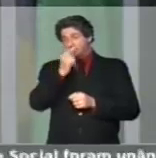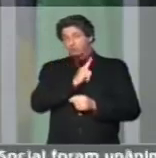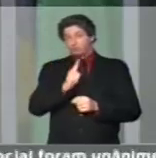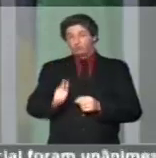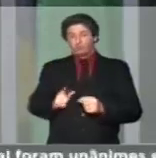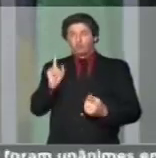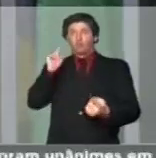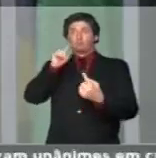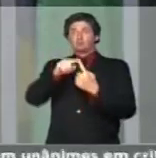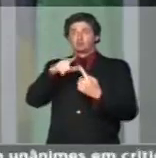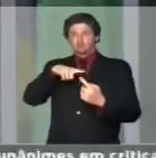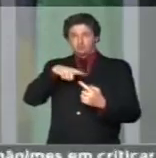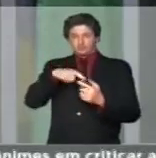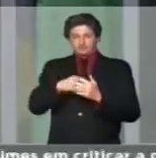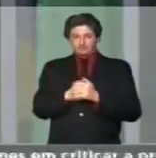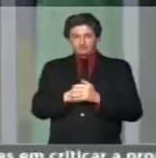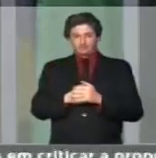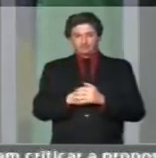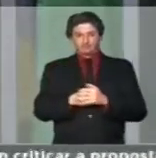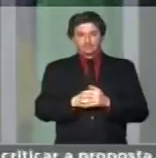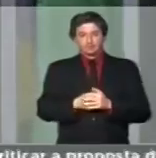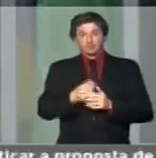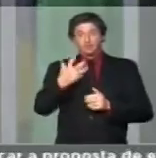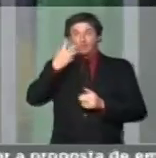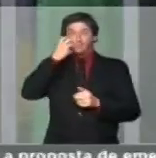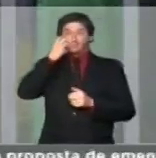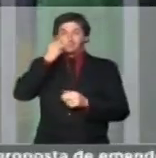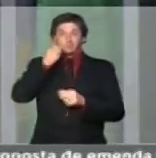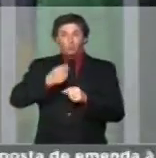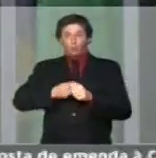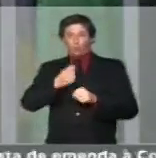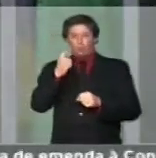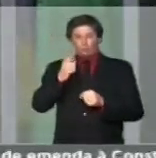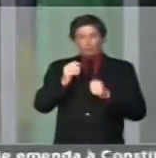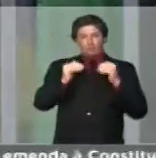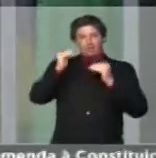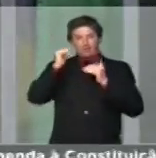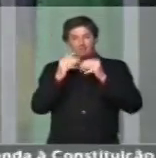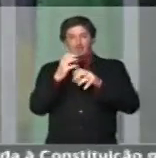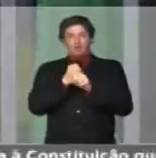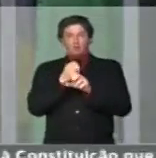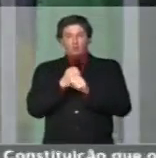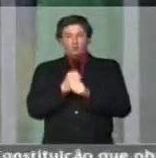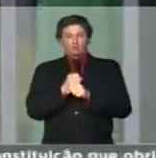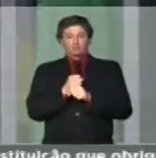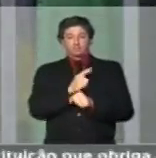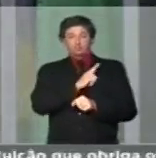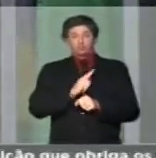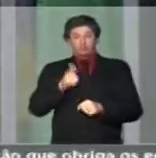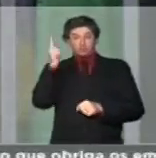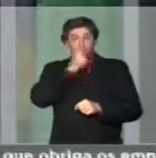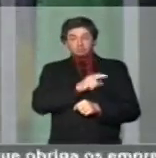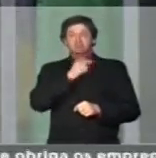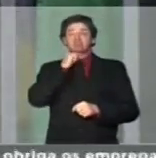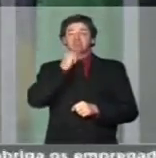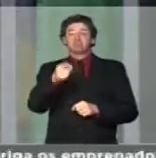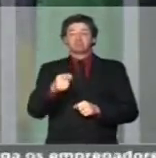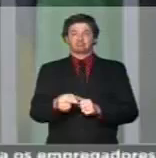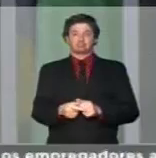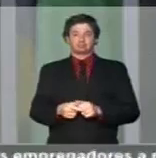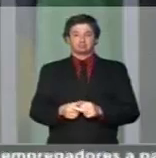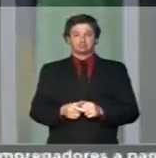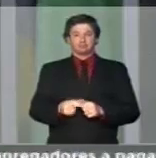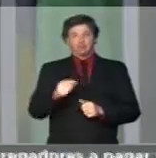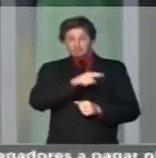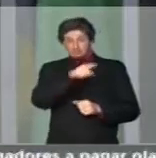tinha uma meta de ter um superávit para começar a equilibrar as contas. O governo não alcançou a meta e